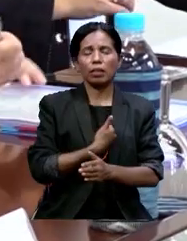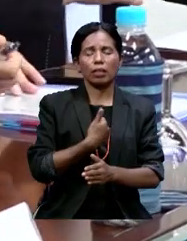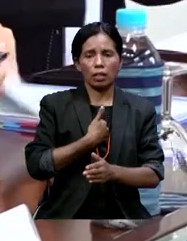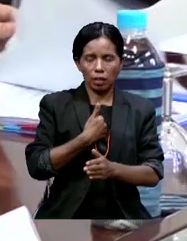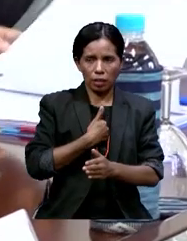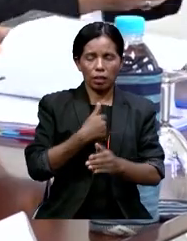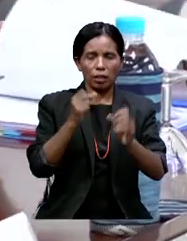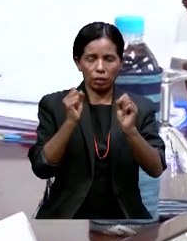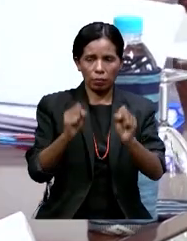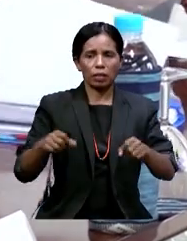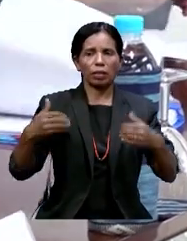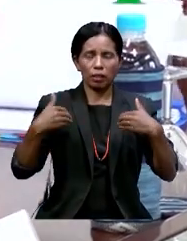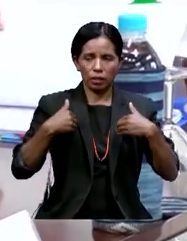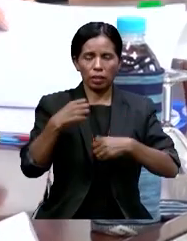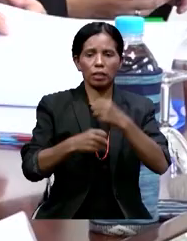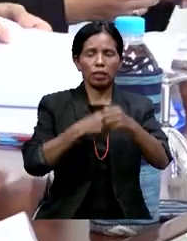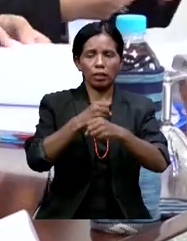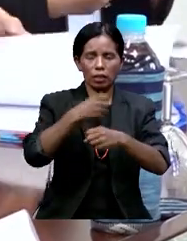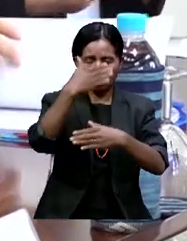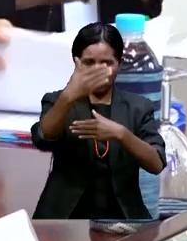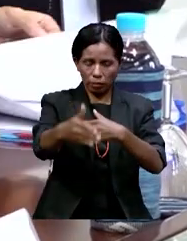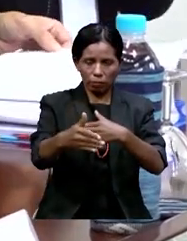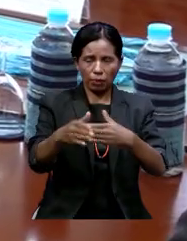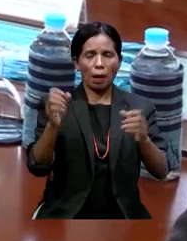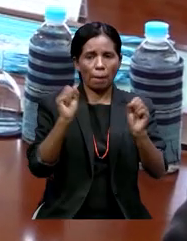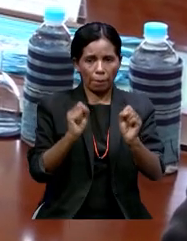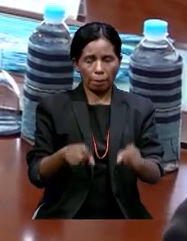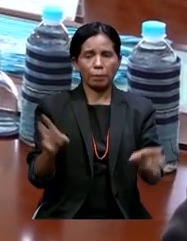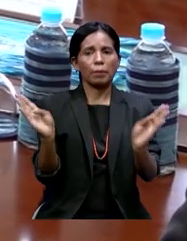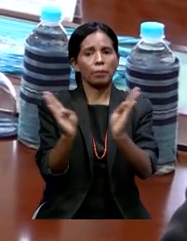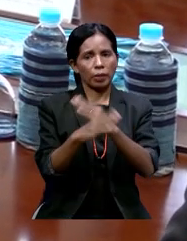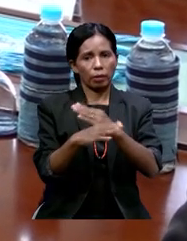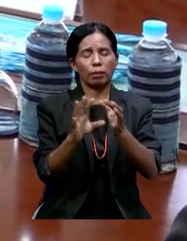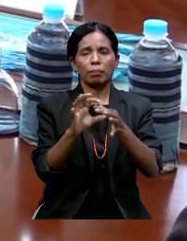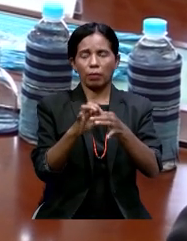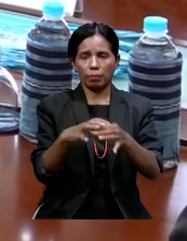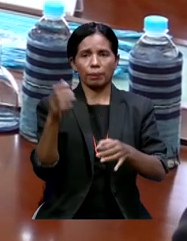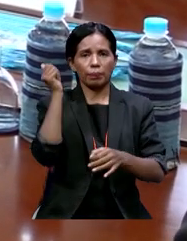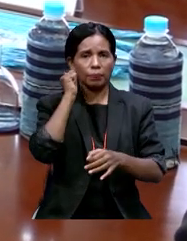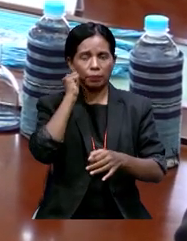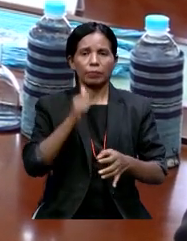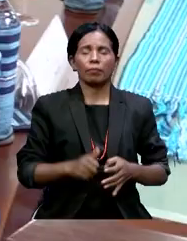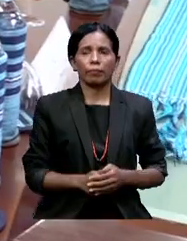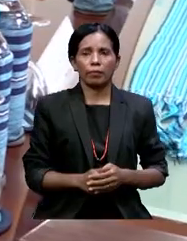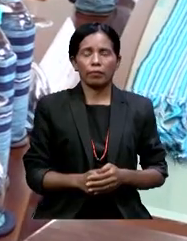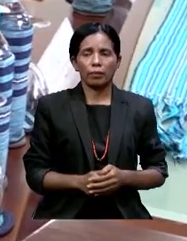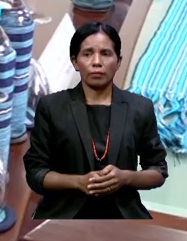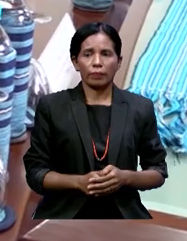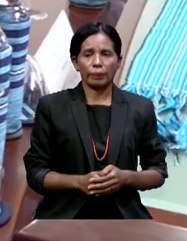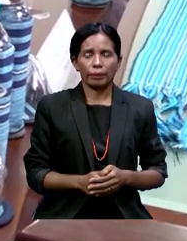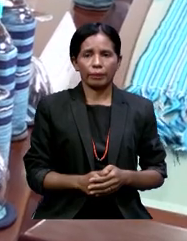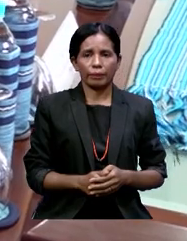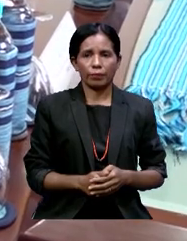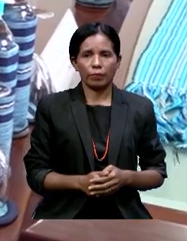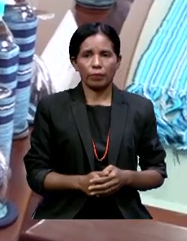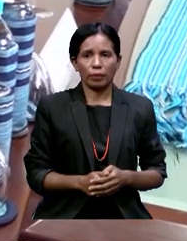bele e tina maine bele sai membro ASEAN nia ne duni